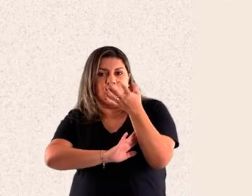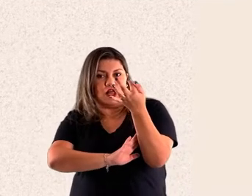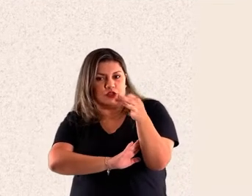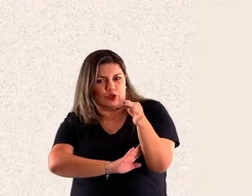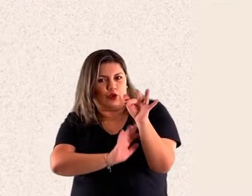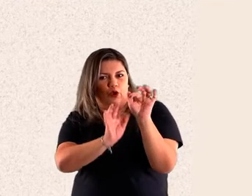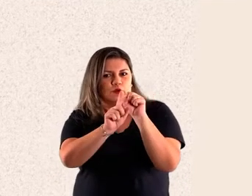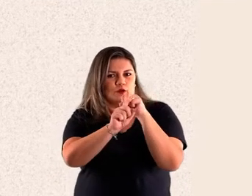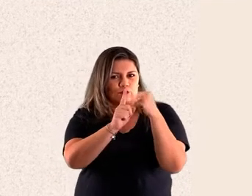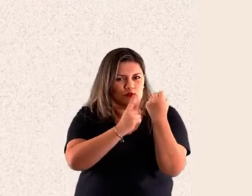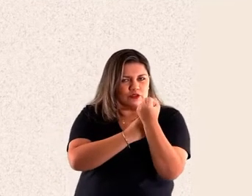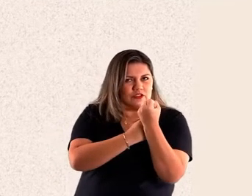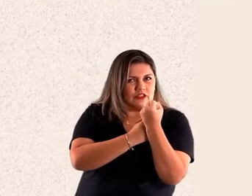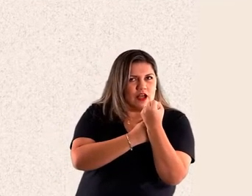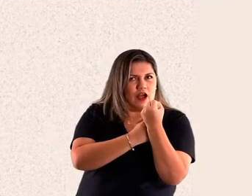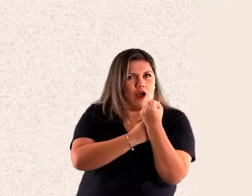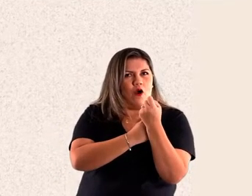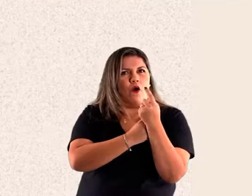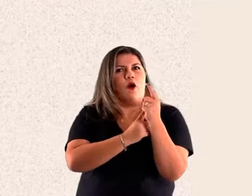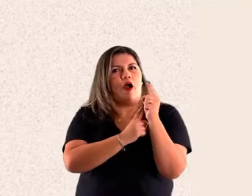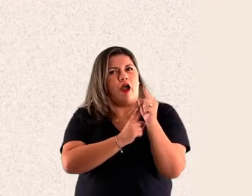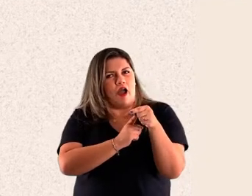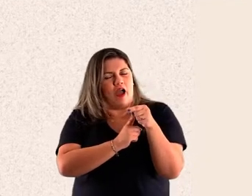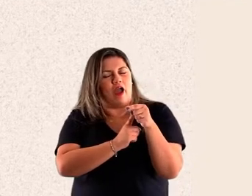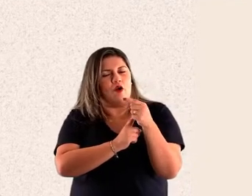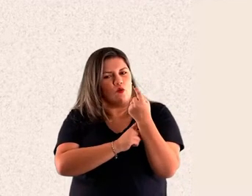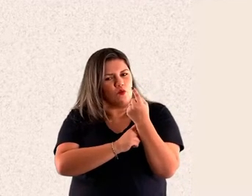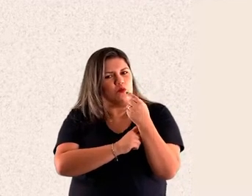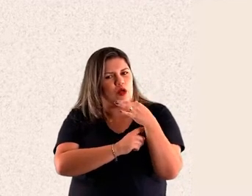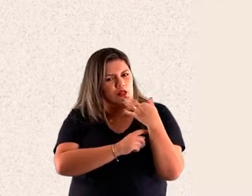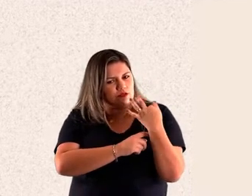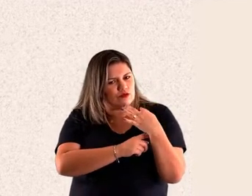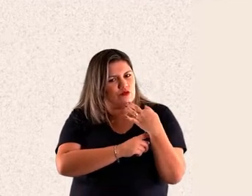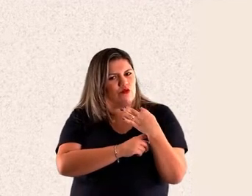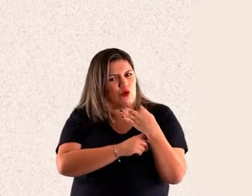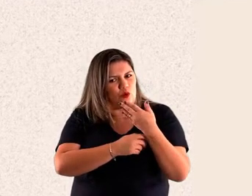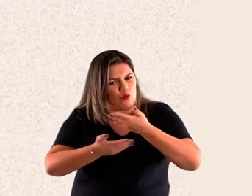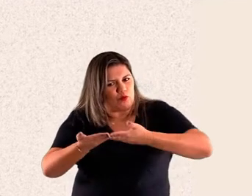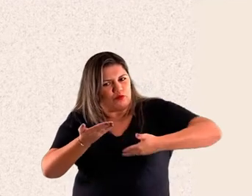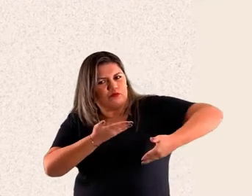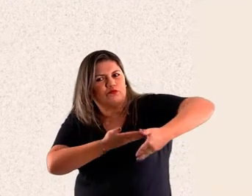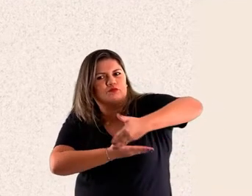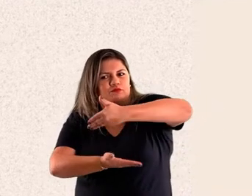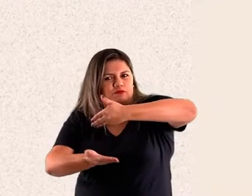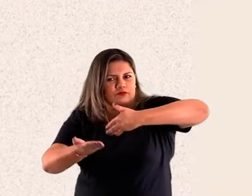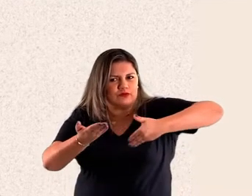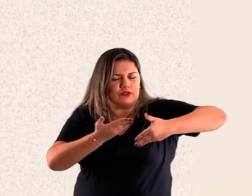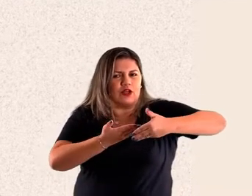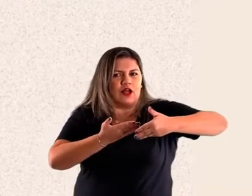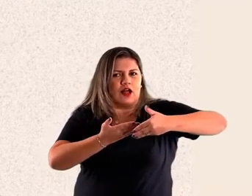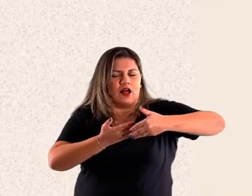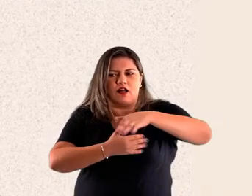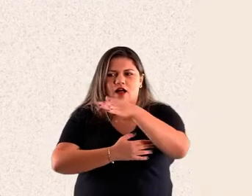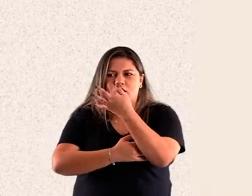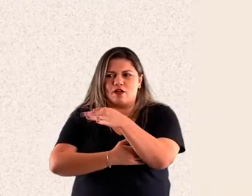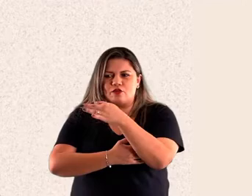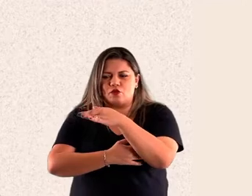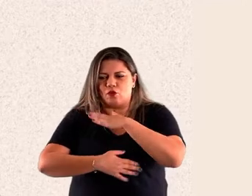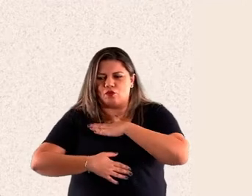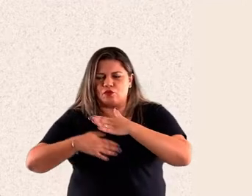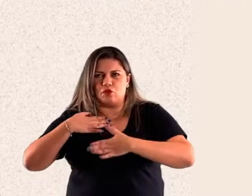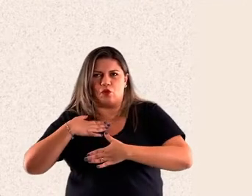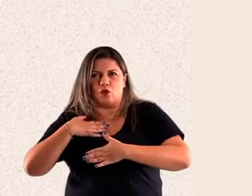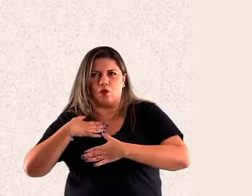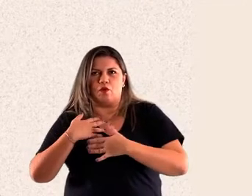social como uma dor aqui que tem essa correspondência eu não mesmo sistema da dor física da